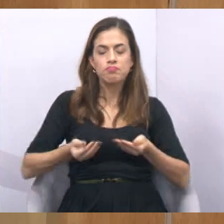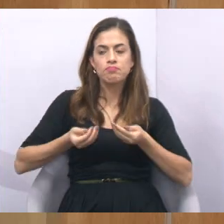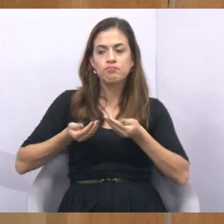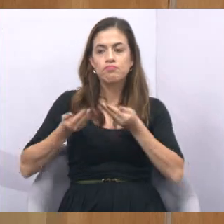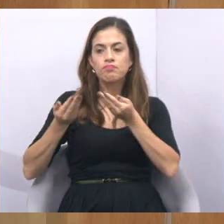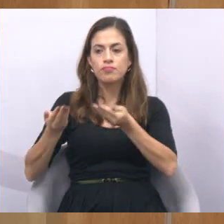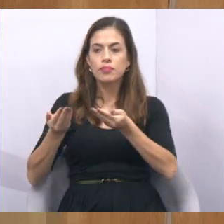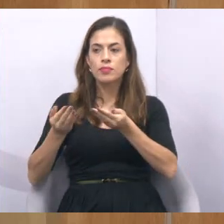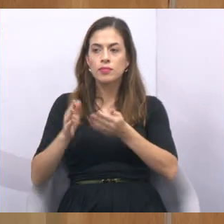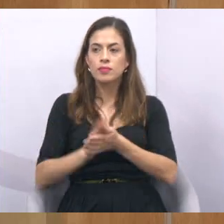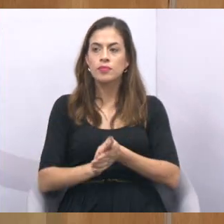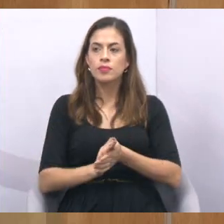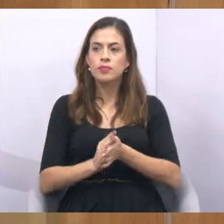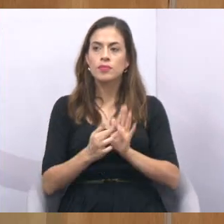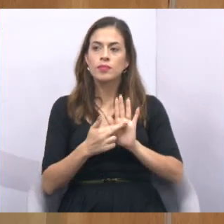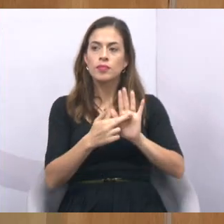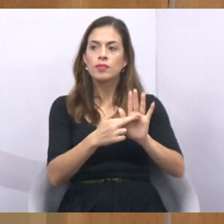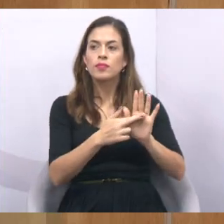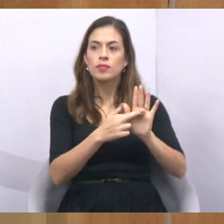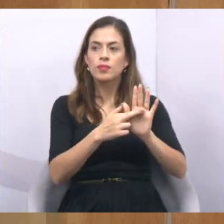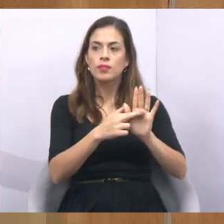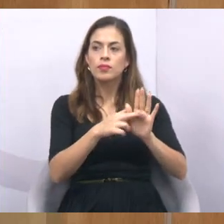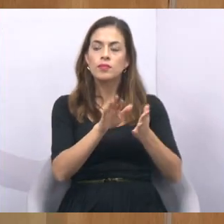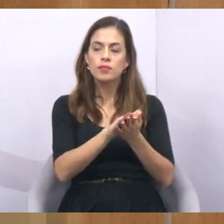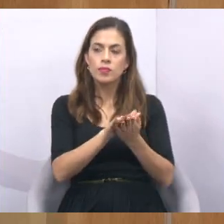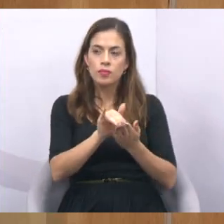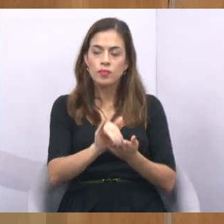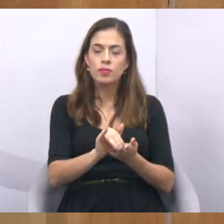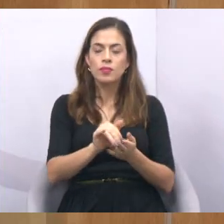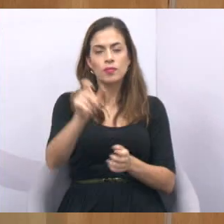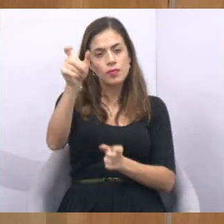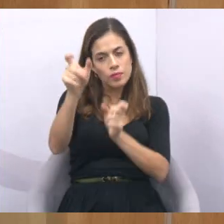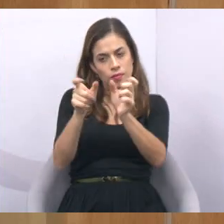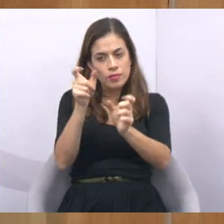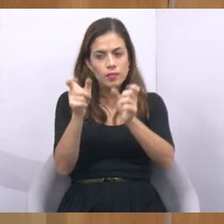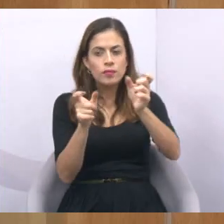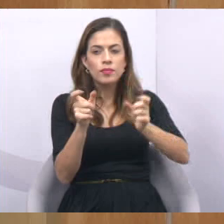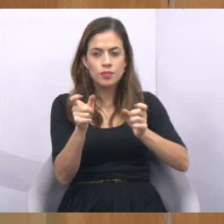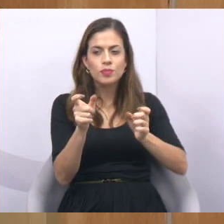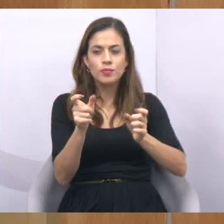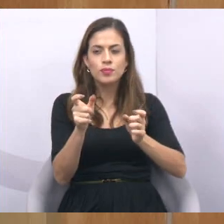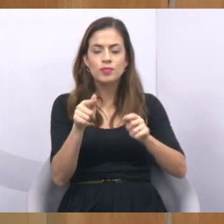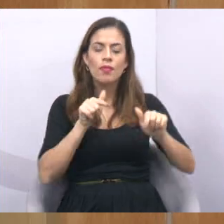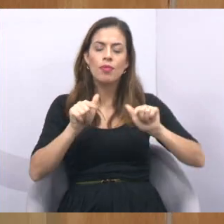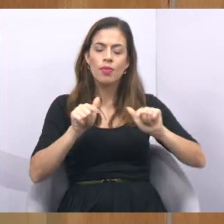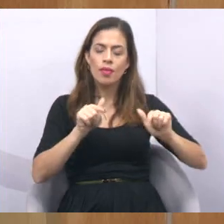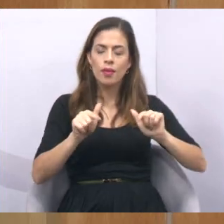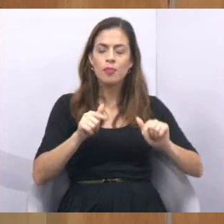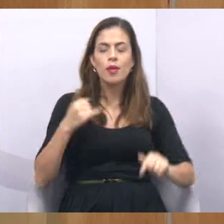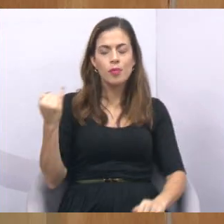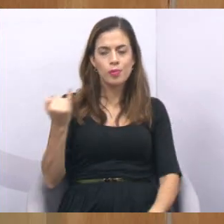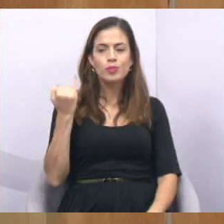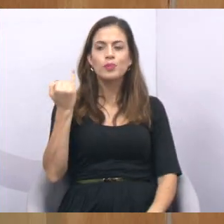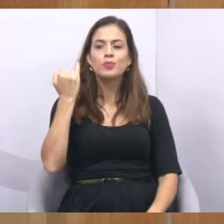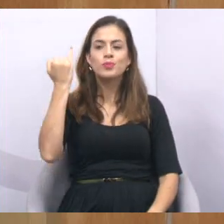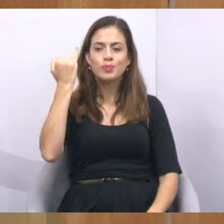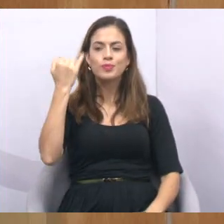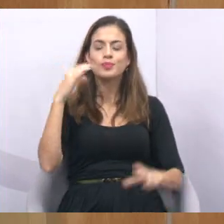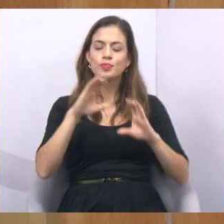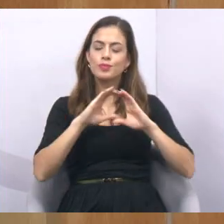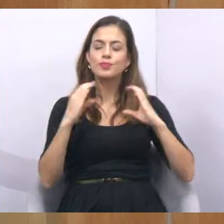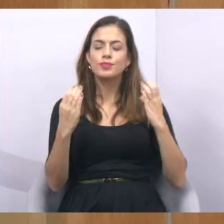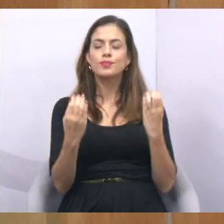povo jacareense para as pessoas que tenham de forma direta ou indireta prestado serviços relevantes para a nossa comunidade, trazendo